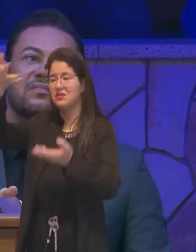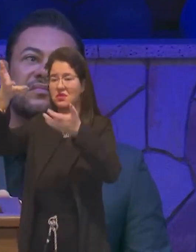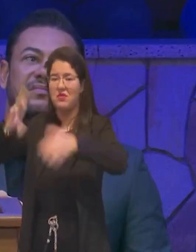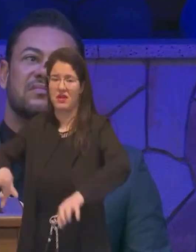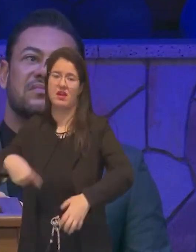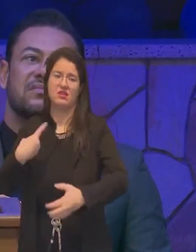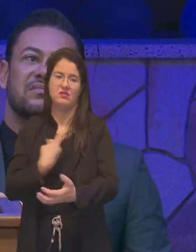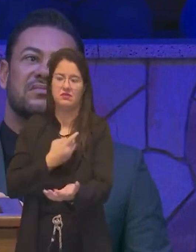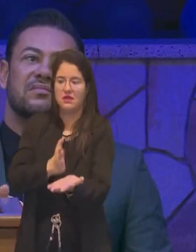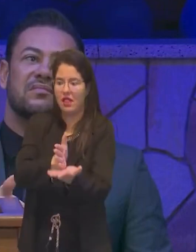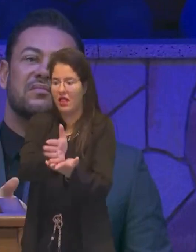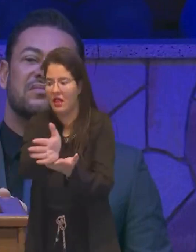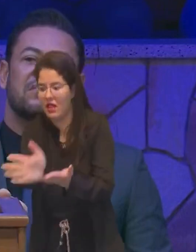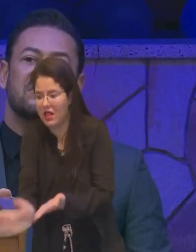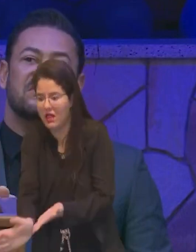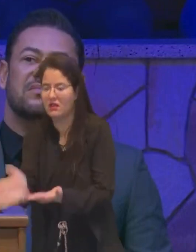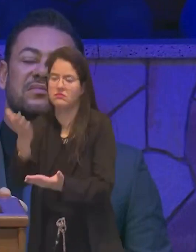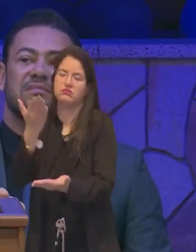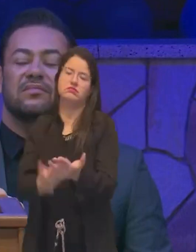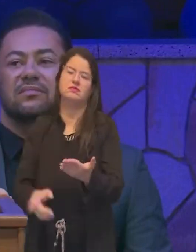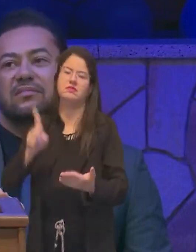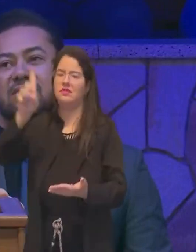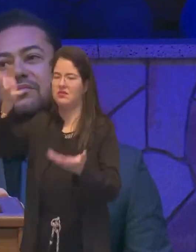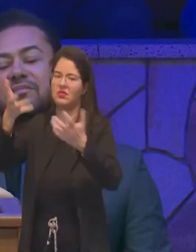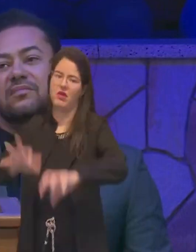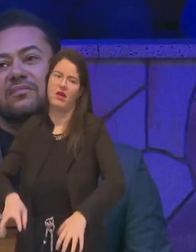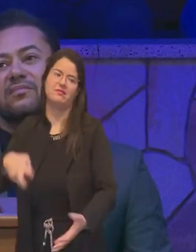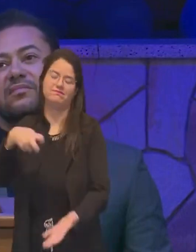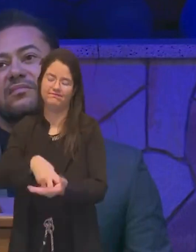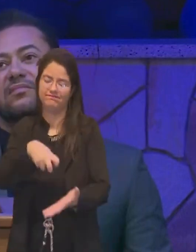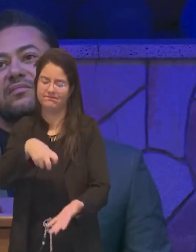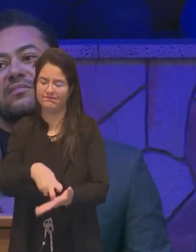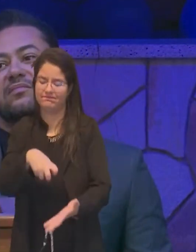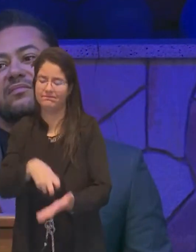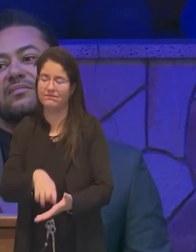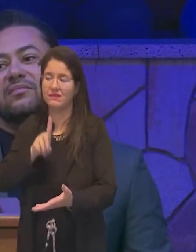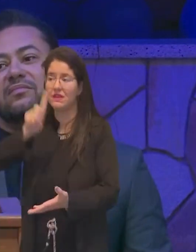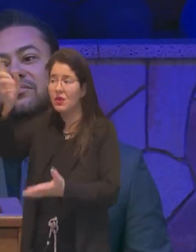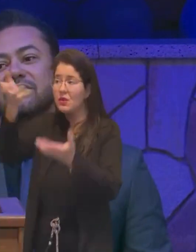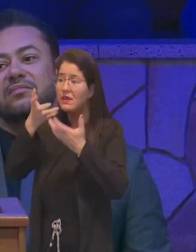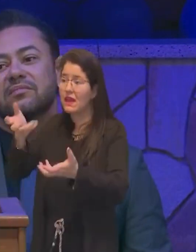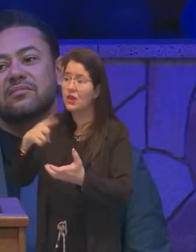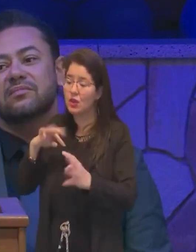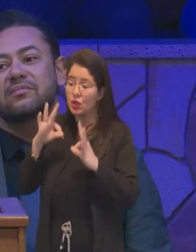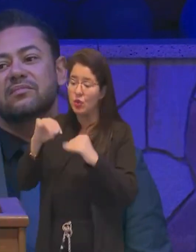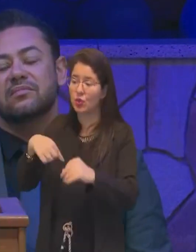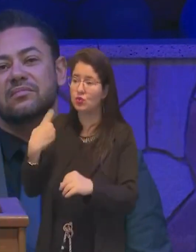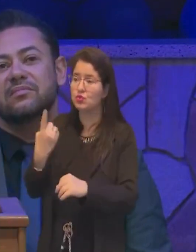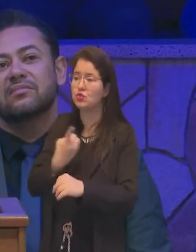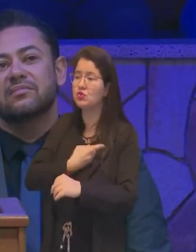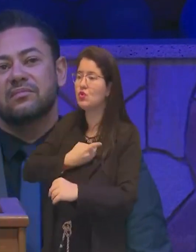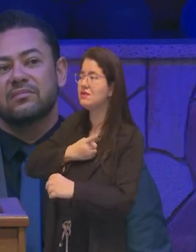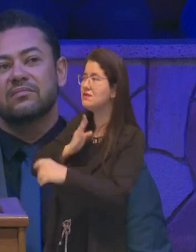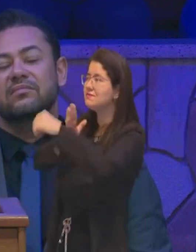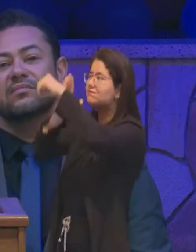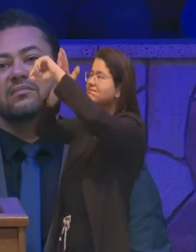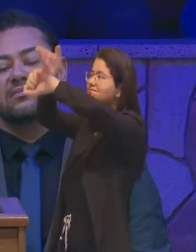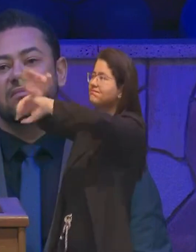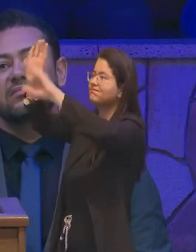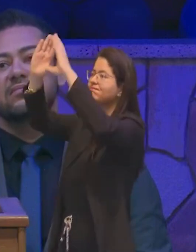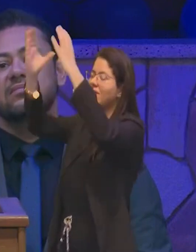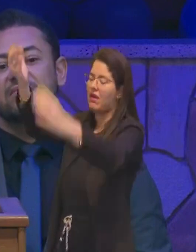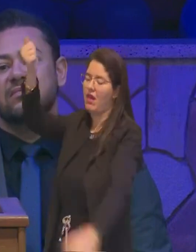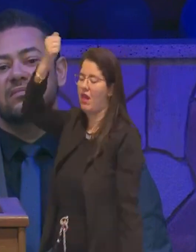perca. Ele não quer nos condenar, mas Ele quer que todos nós cheguemos ao arrependimento.